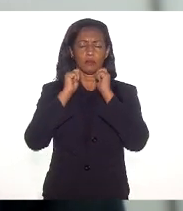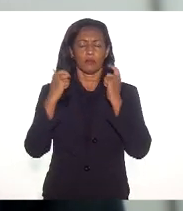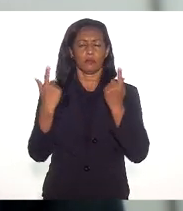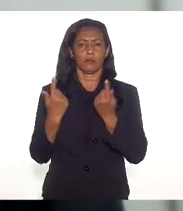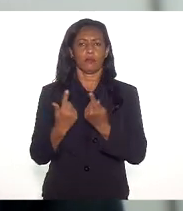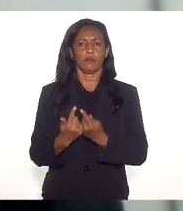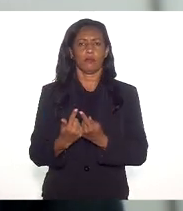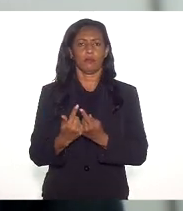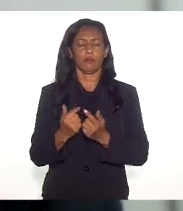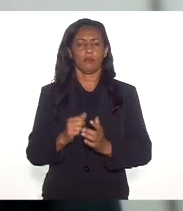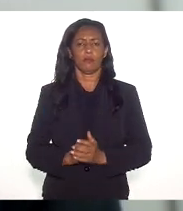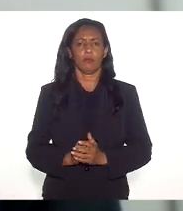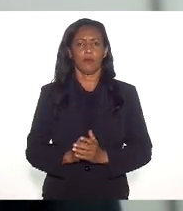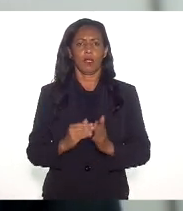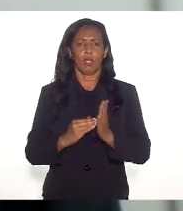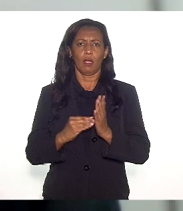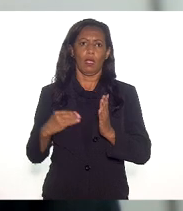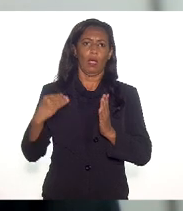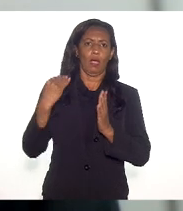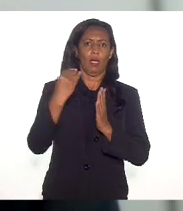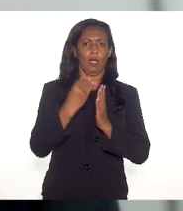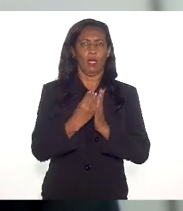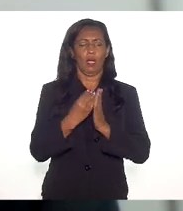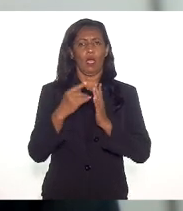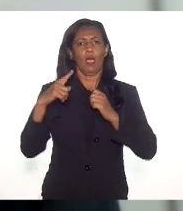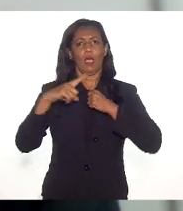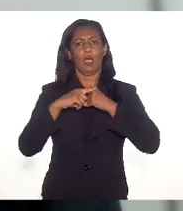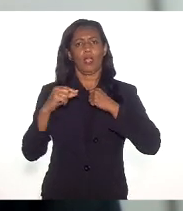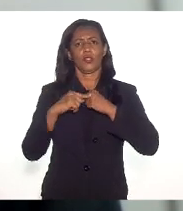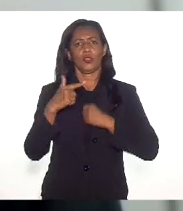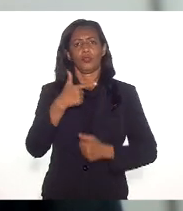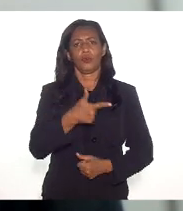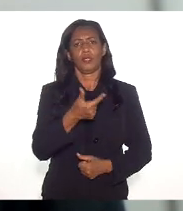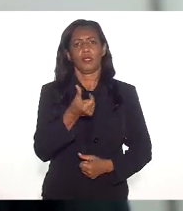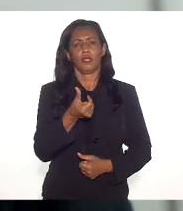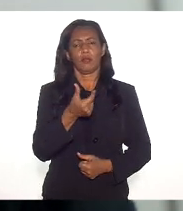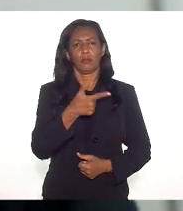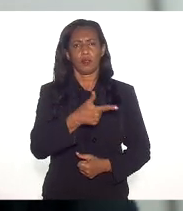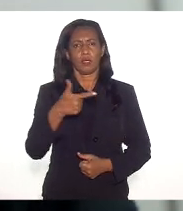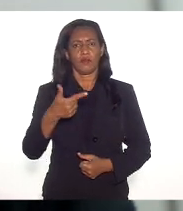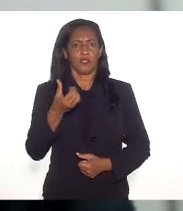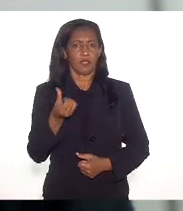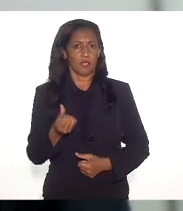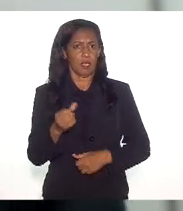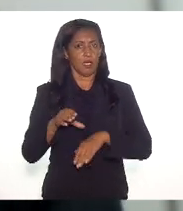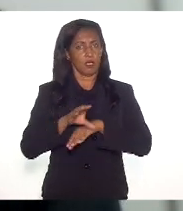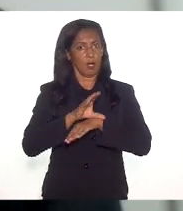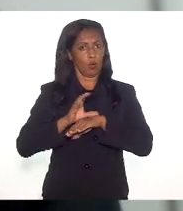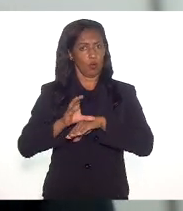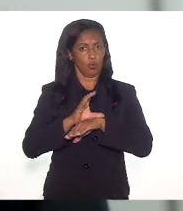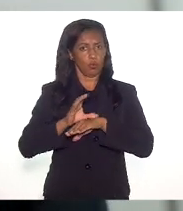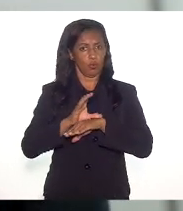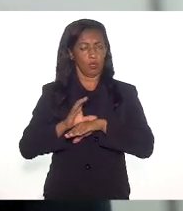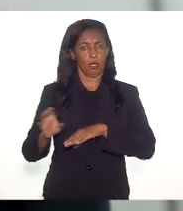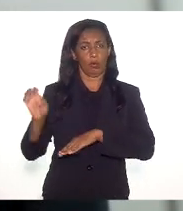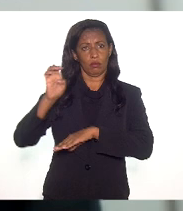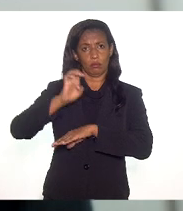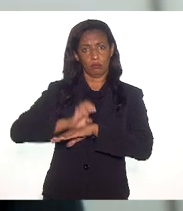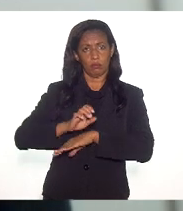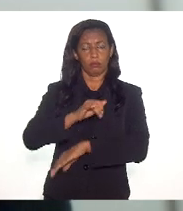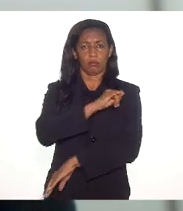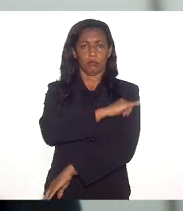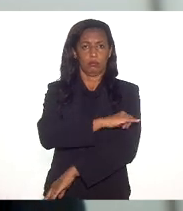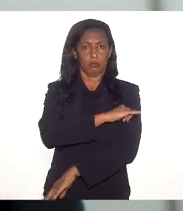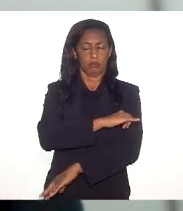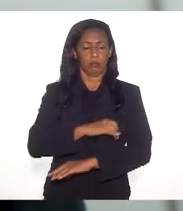que acrescenta artigo 226-A à Constituição do Estado do Rio de Janeiro, a fim